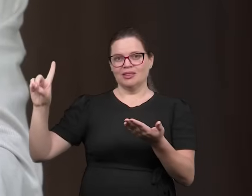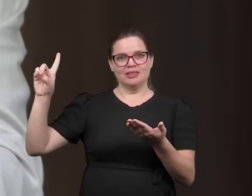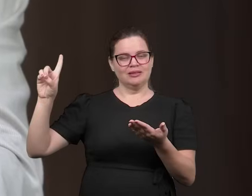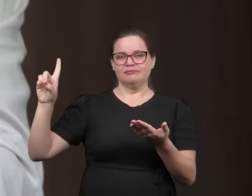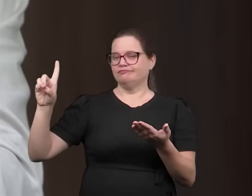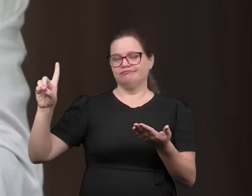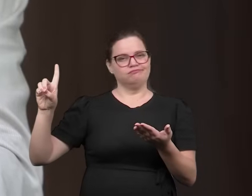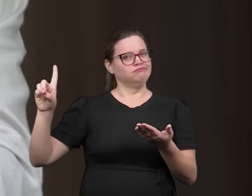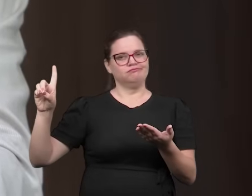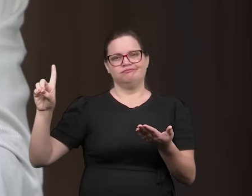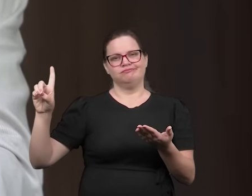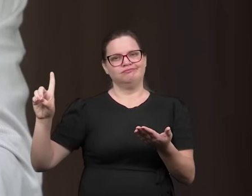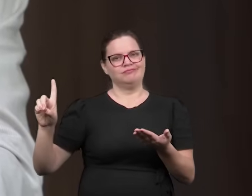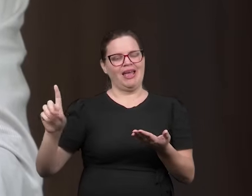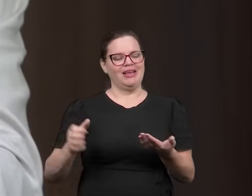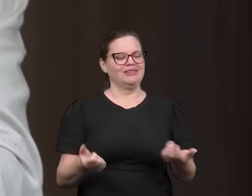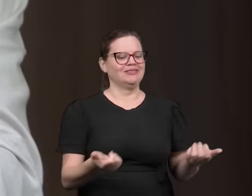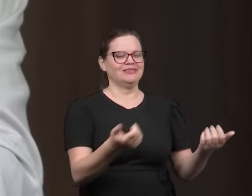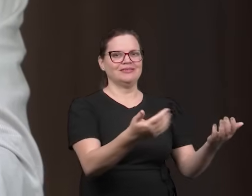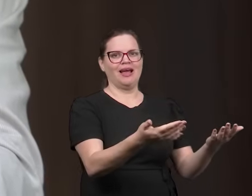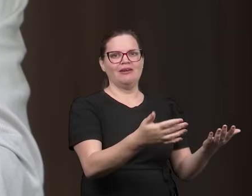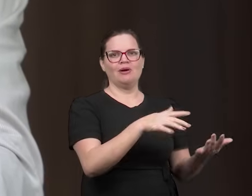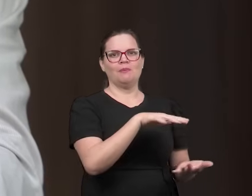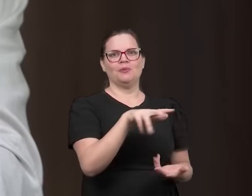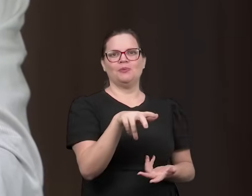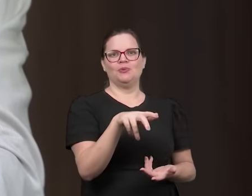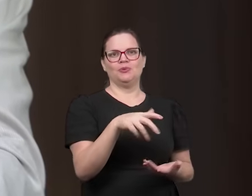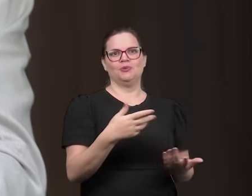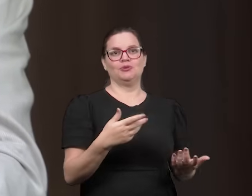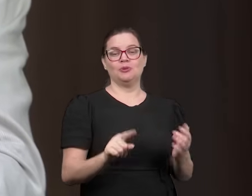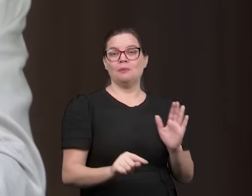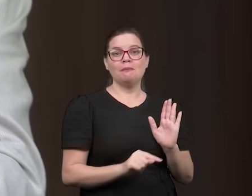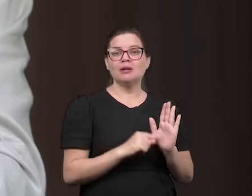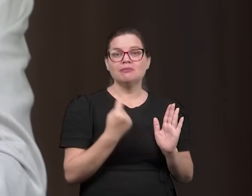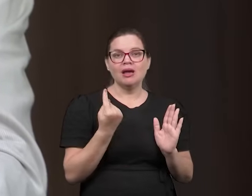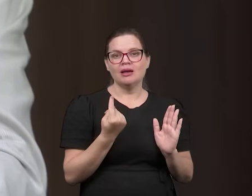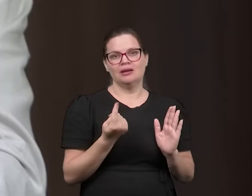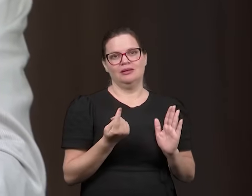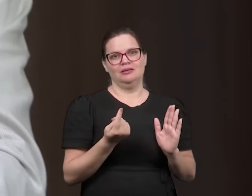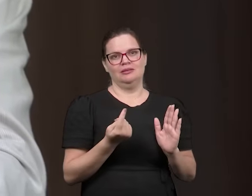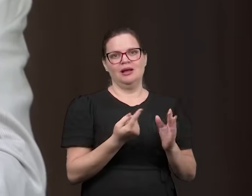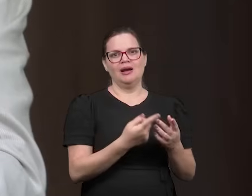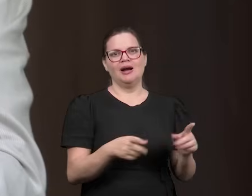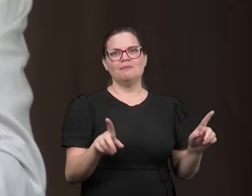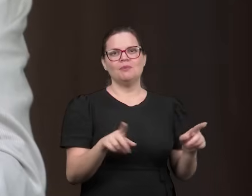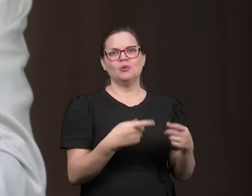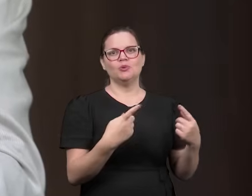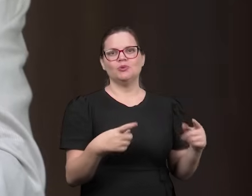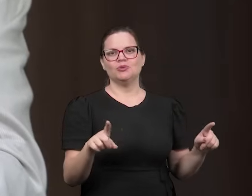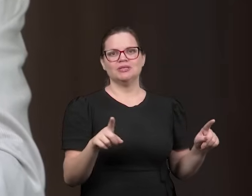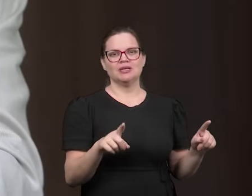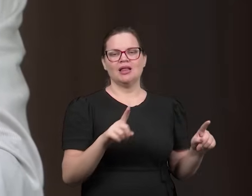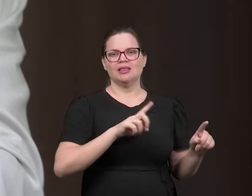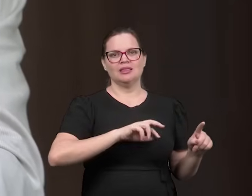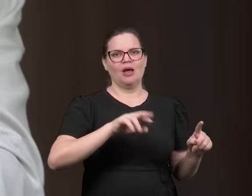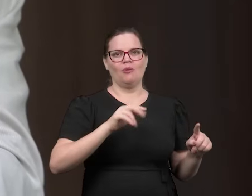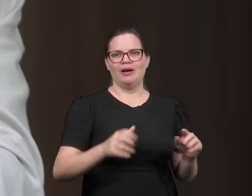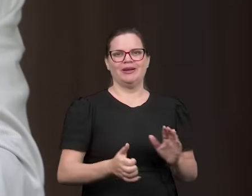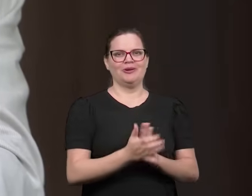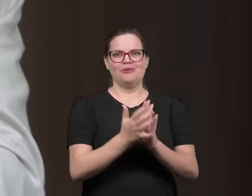usada para o louvor de Deus. Aqui é o primeiro registro onde a música se separa do